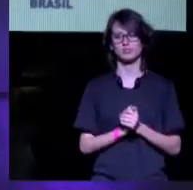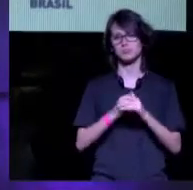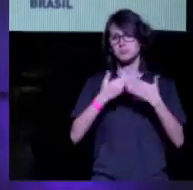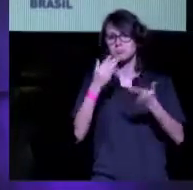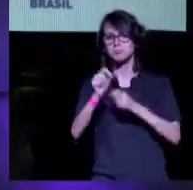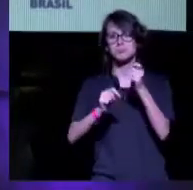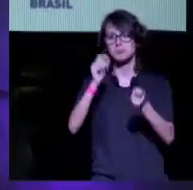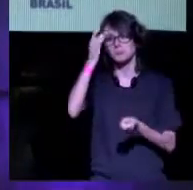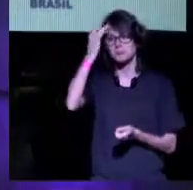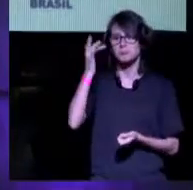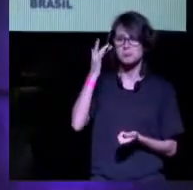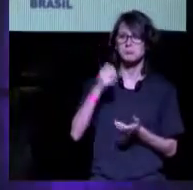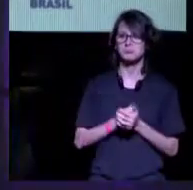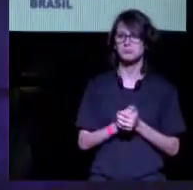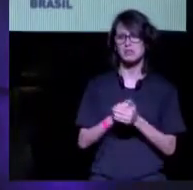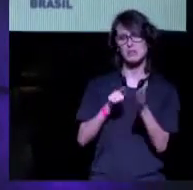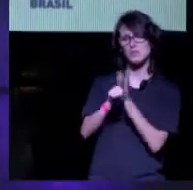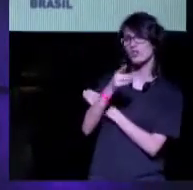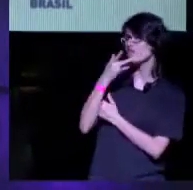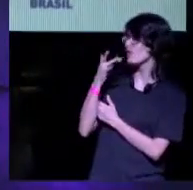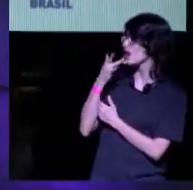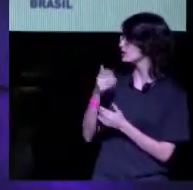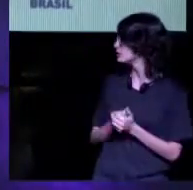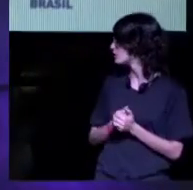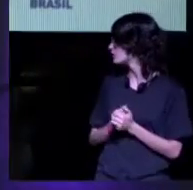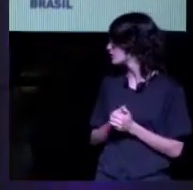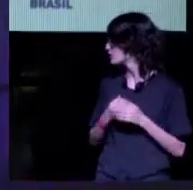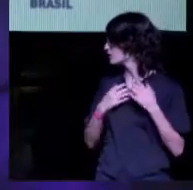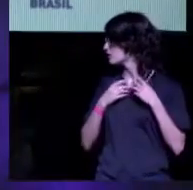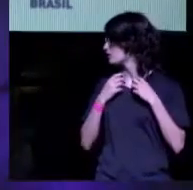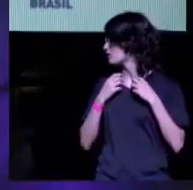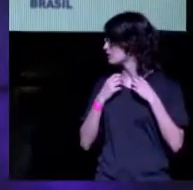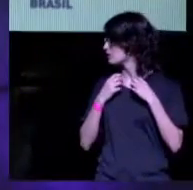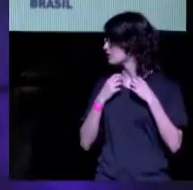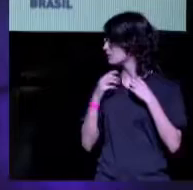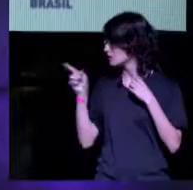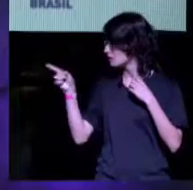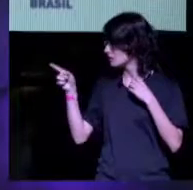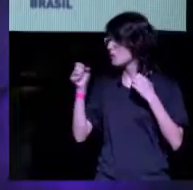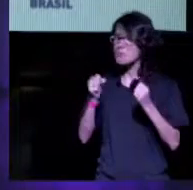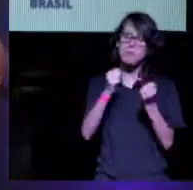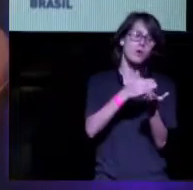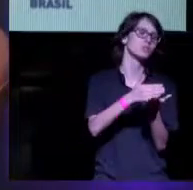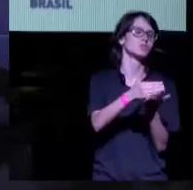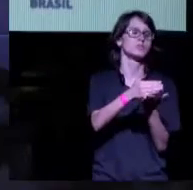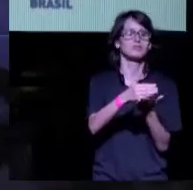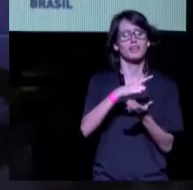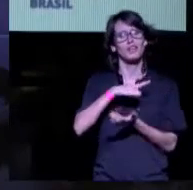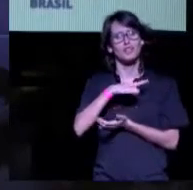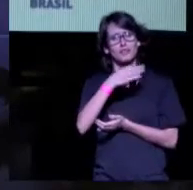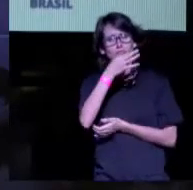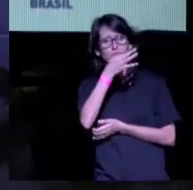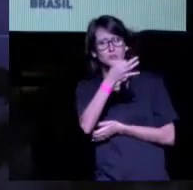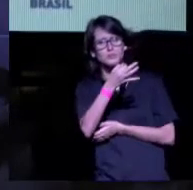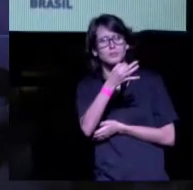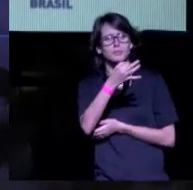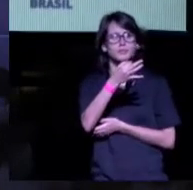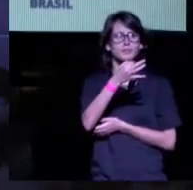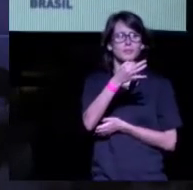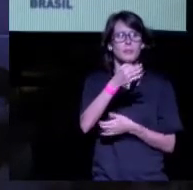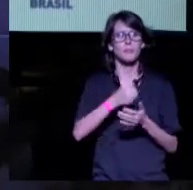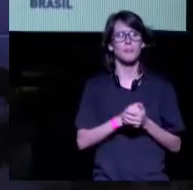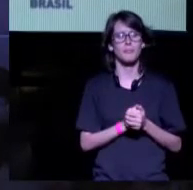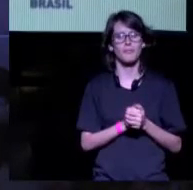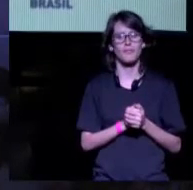mais em conta fácil eu posso começassem tem um palpite e prático talvez